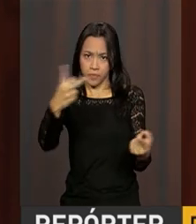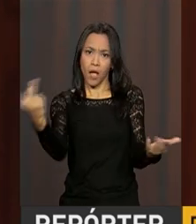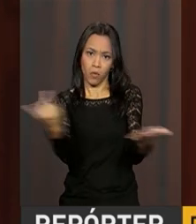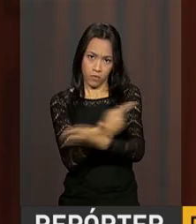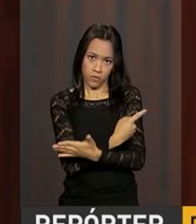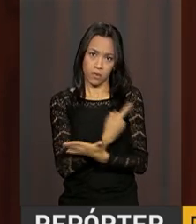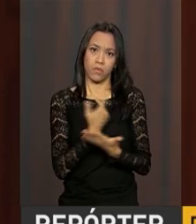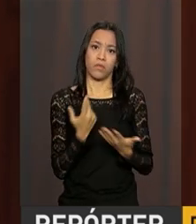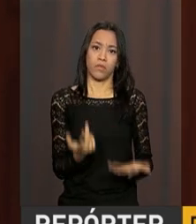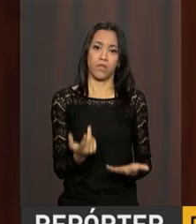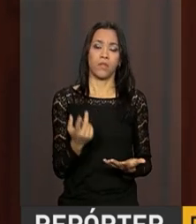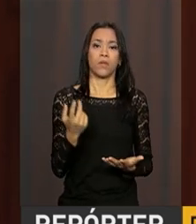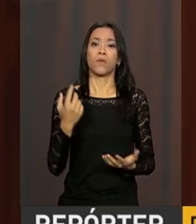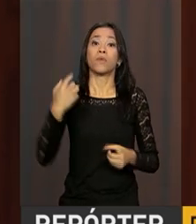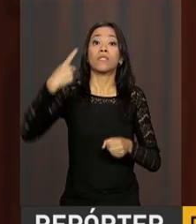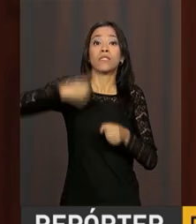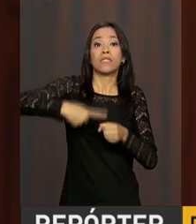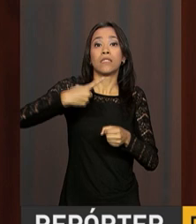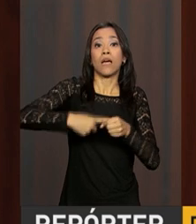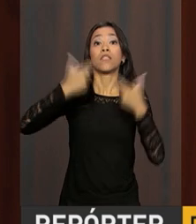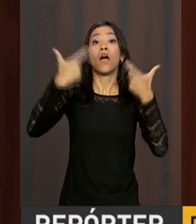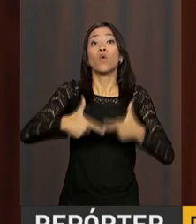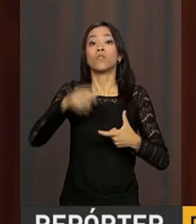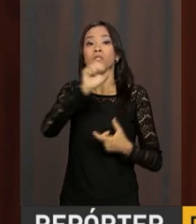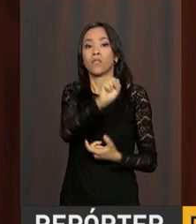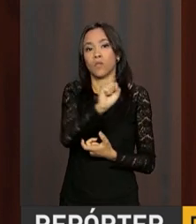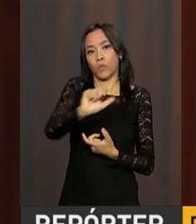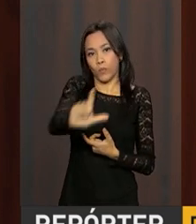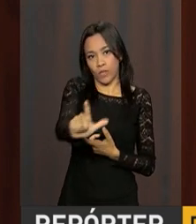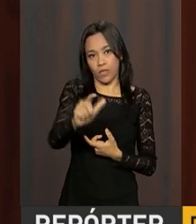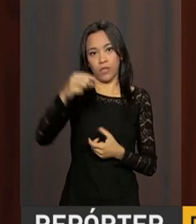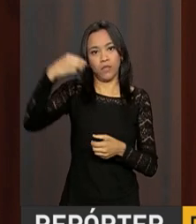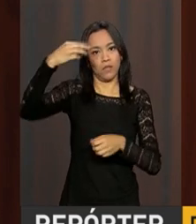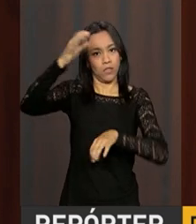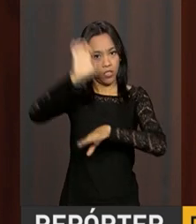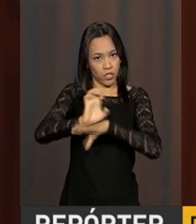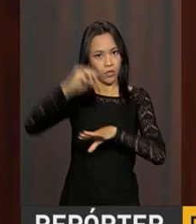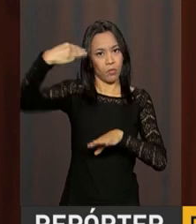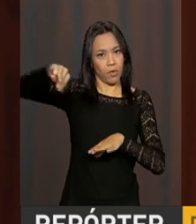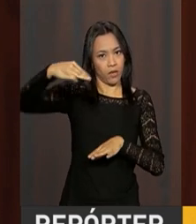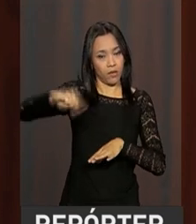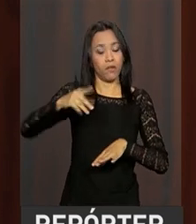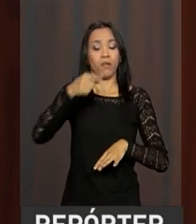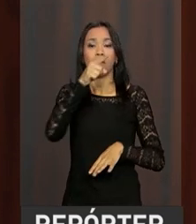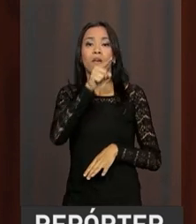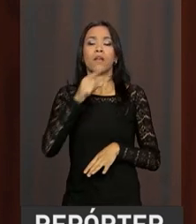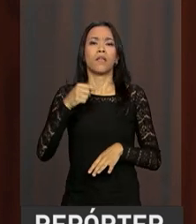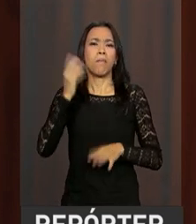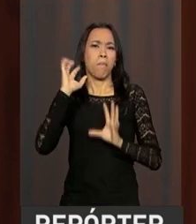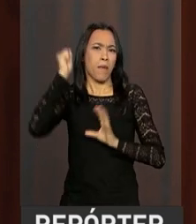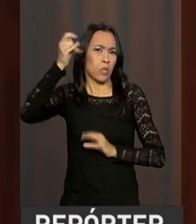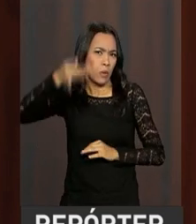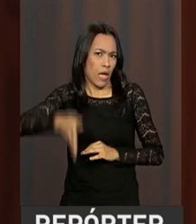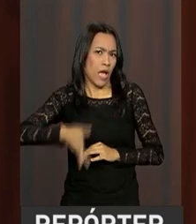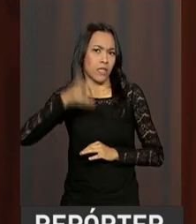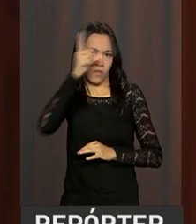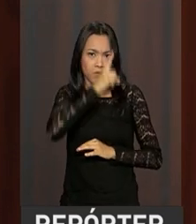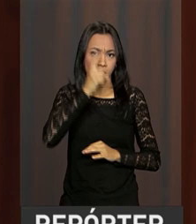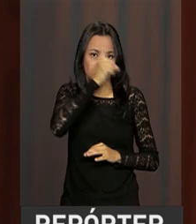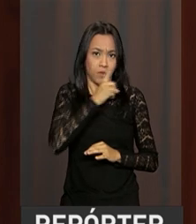aqui na cidade de São Luís quando na madrugada desta deste